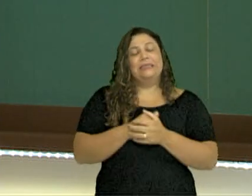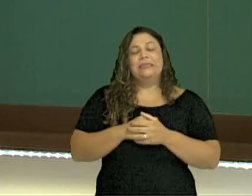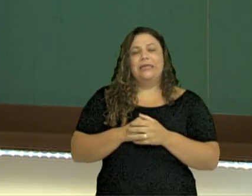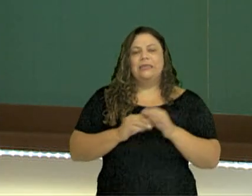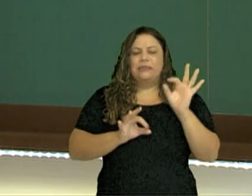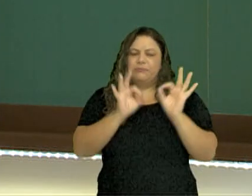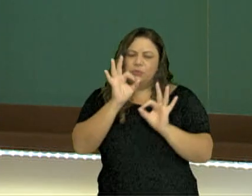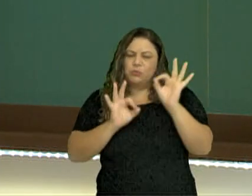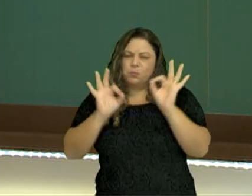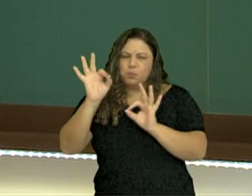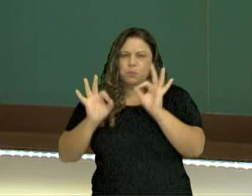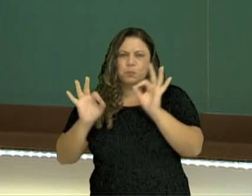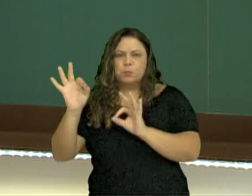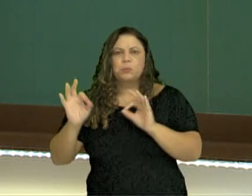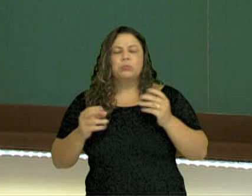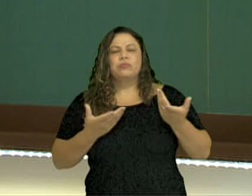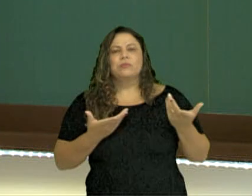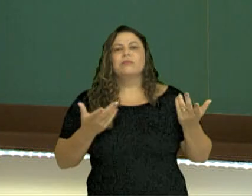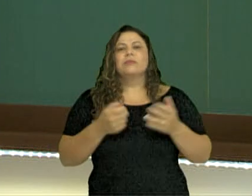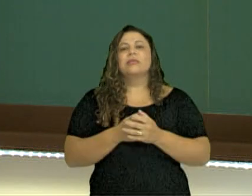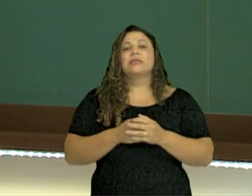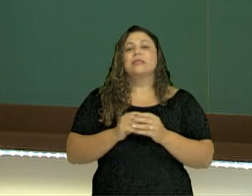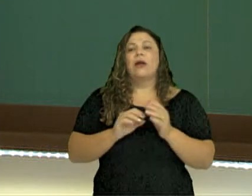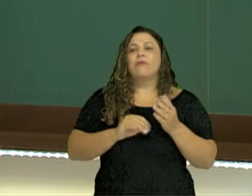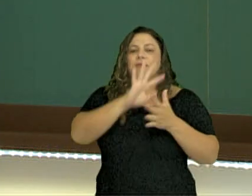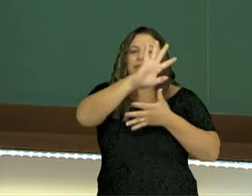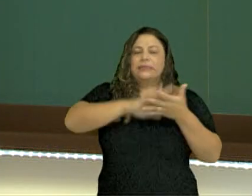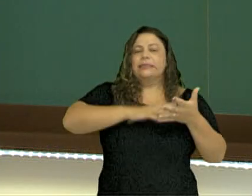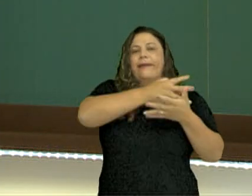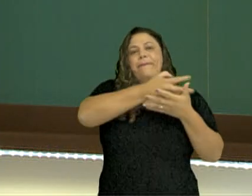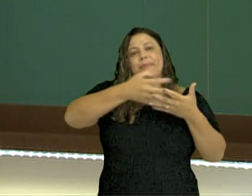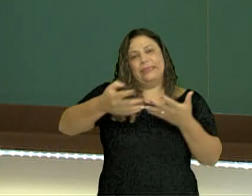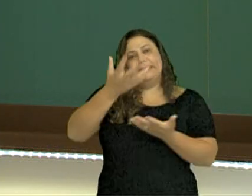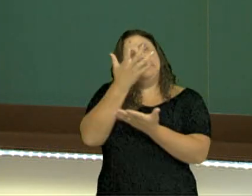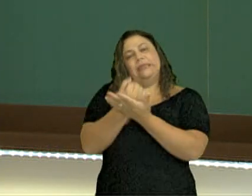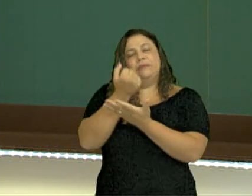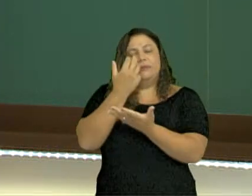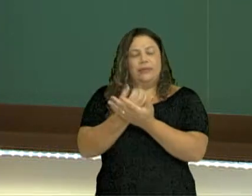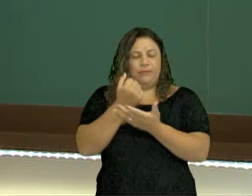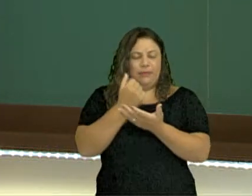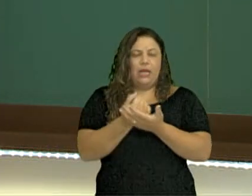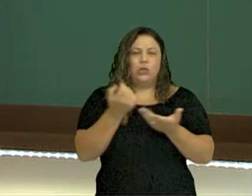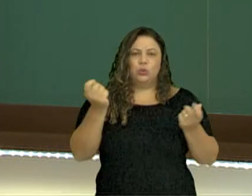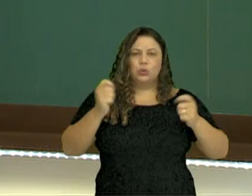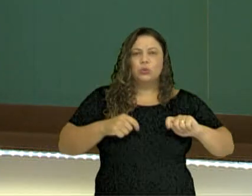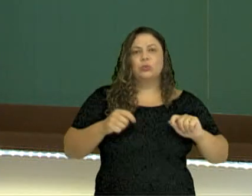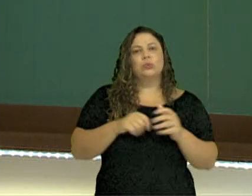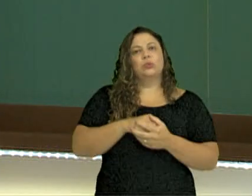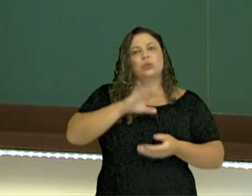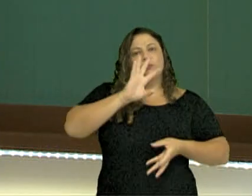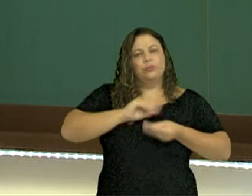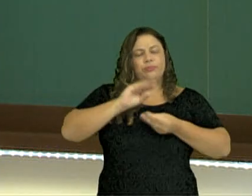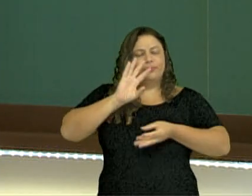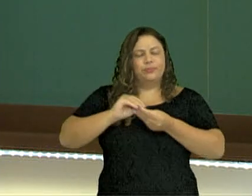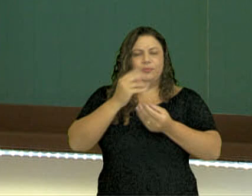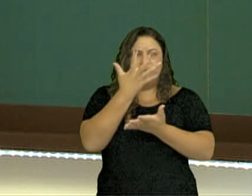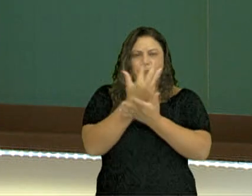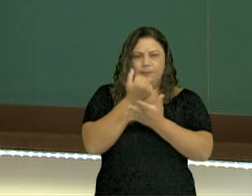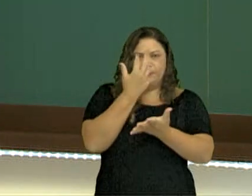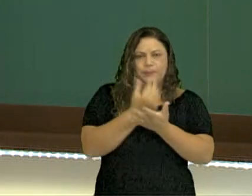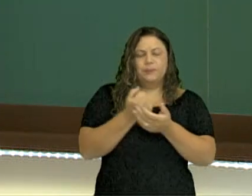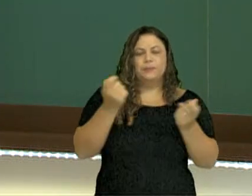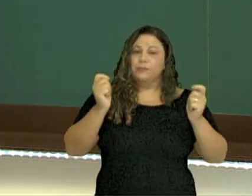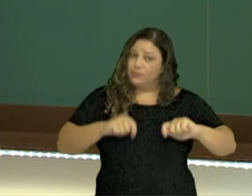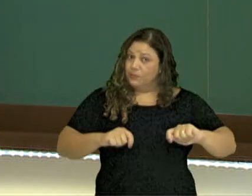orçamento governamental, eles se utilizam de planilhas eletrônicas. Você também pode fazer. Você pode utilizar uma planilha, pode